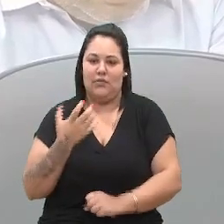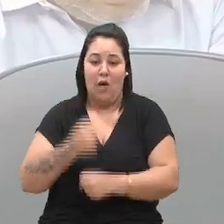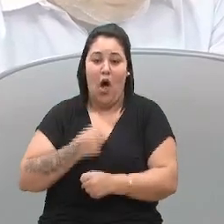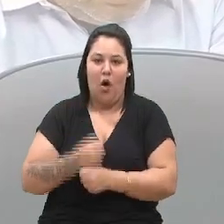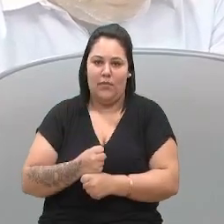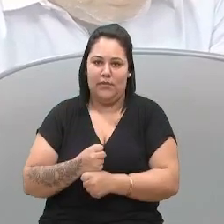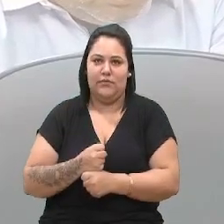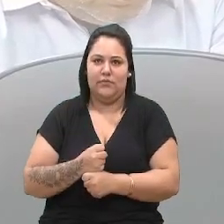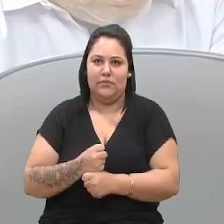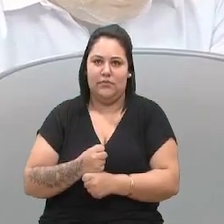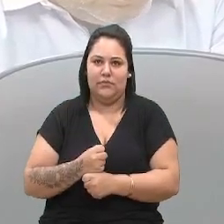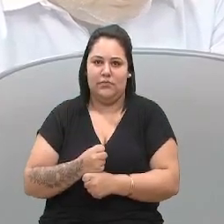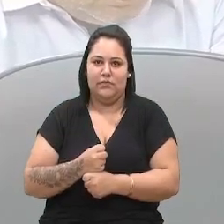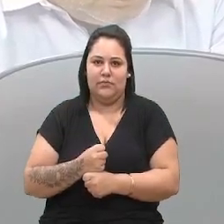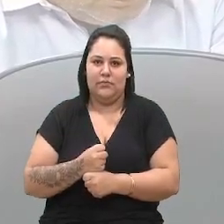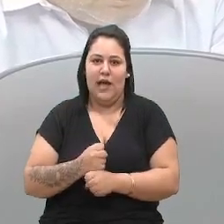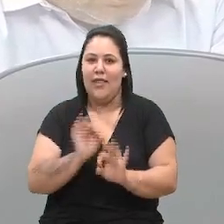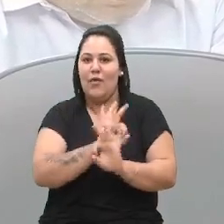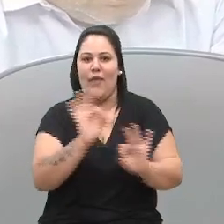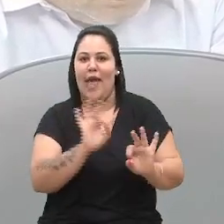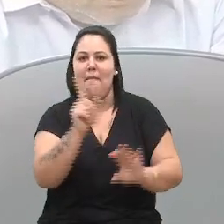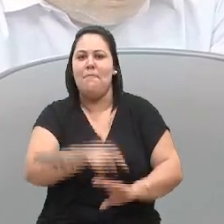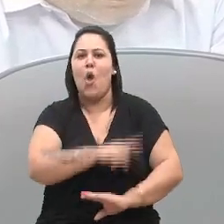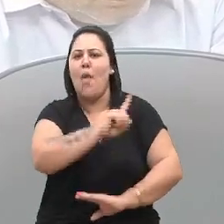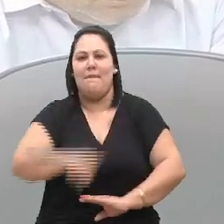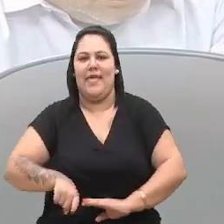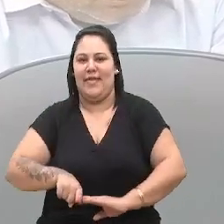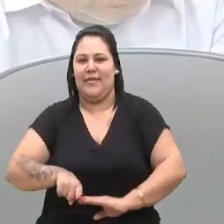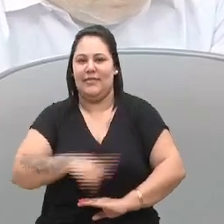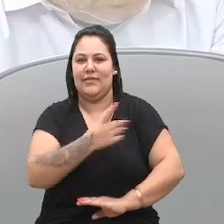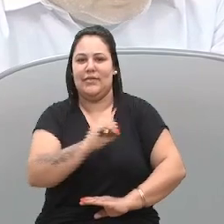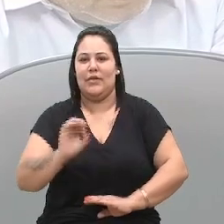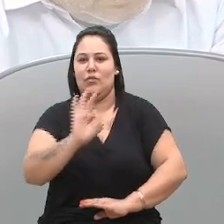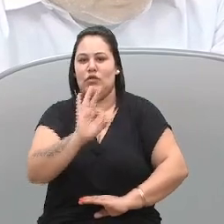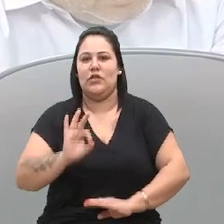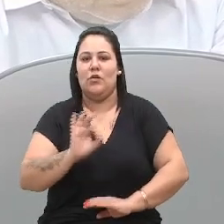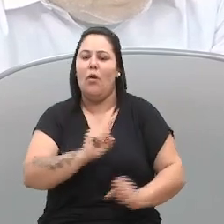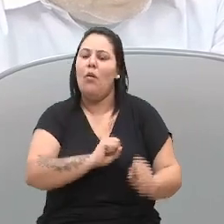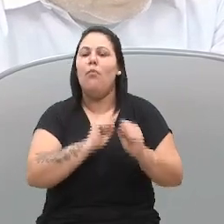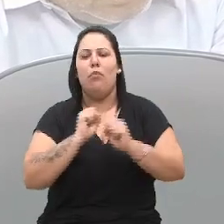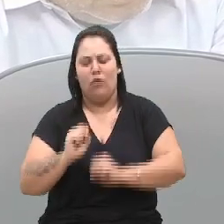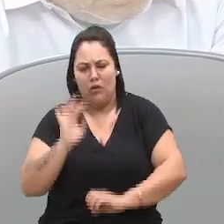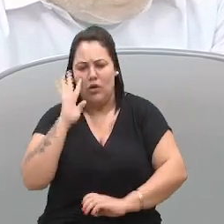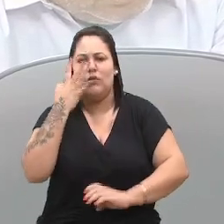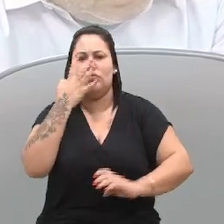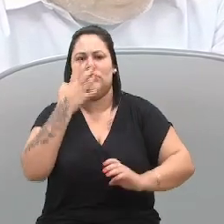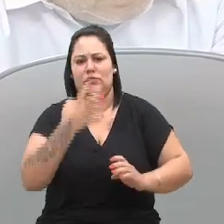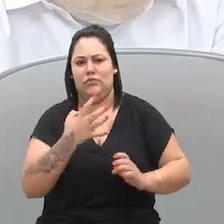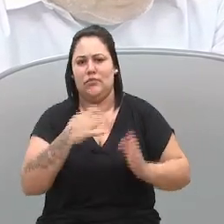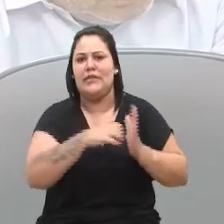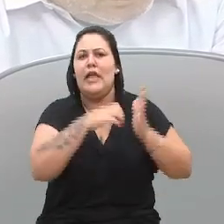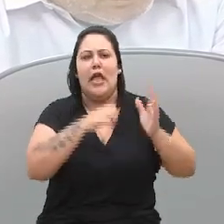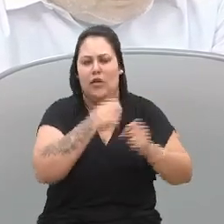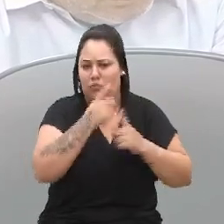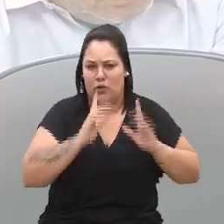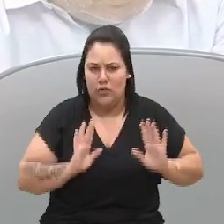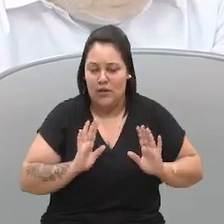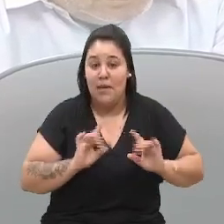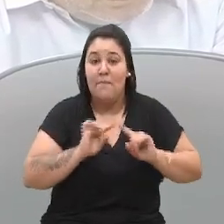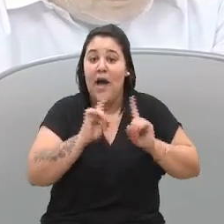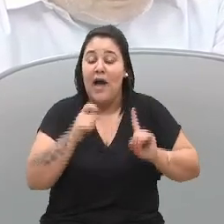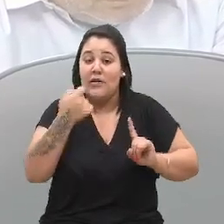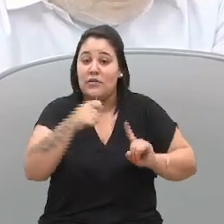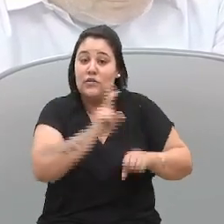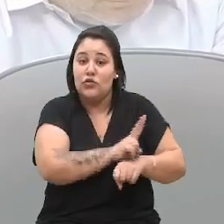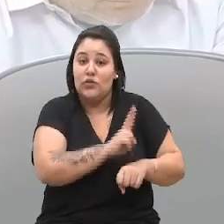vai impedir que a obra seja feita 100%, que às vezes não possa dar um imprevisto. O que a gente tem que ter cuidado é que quando